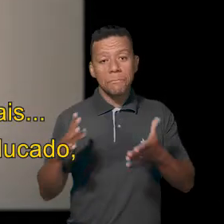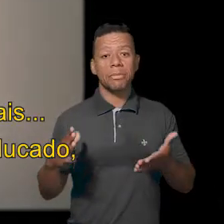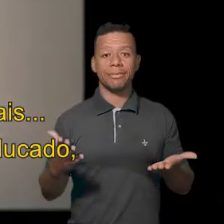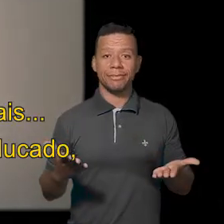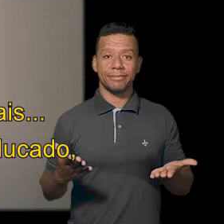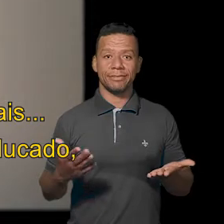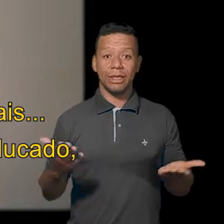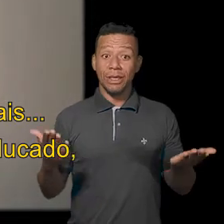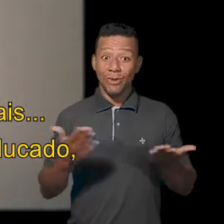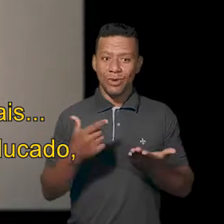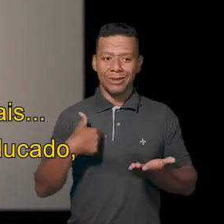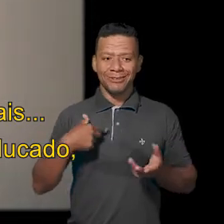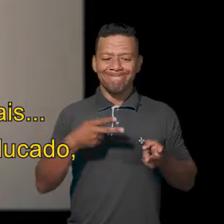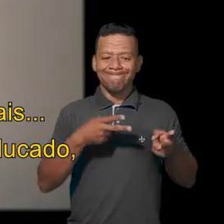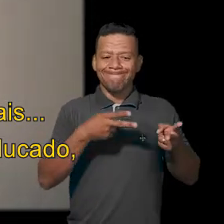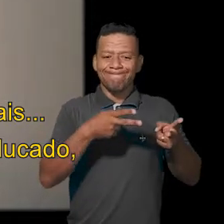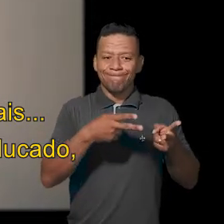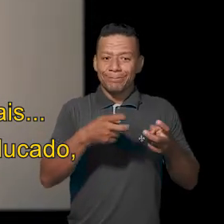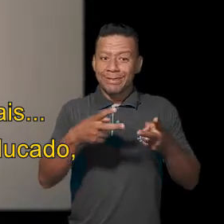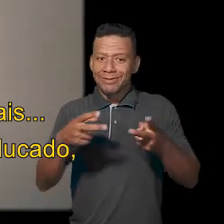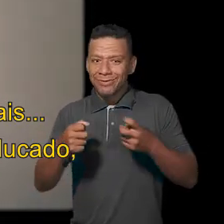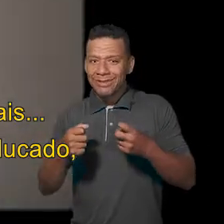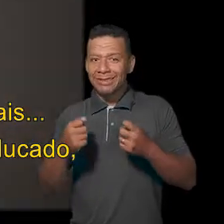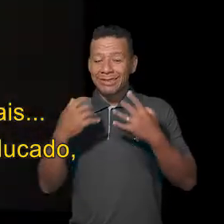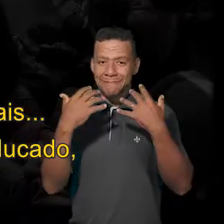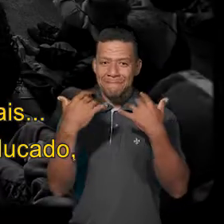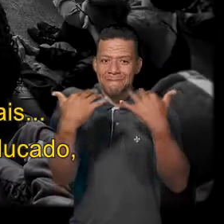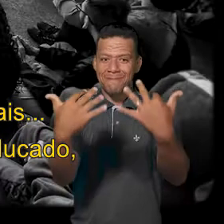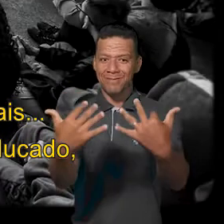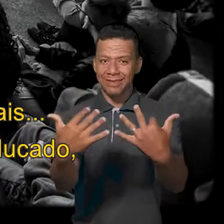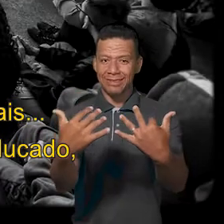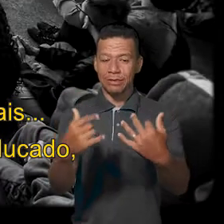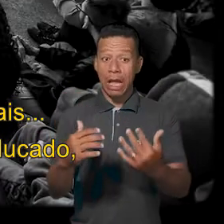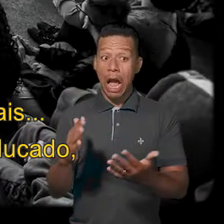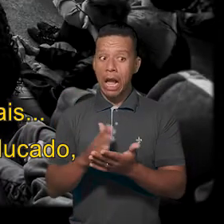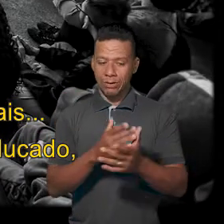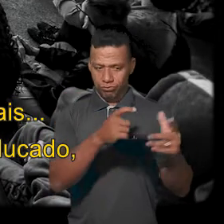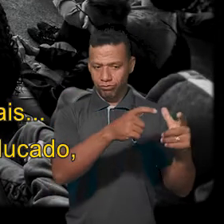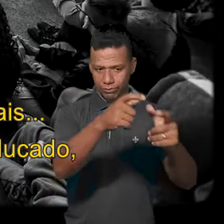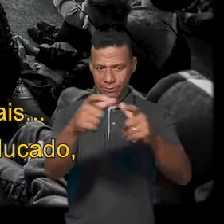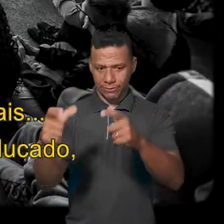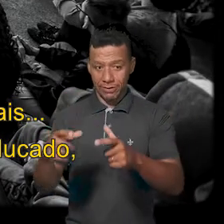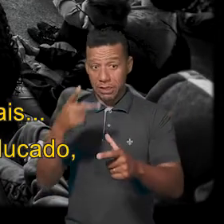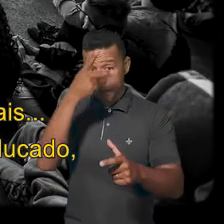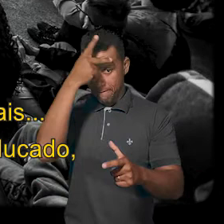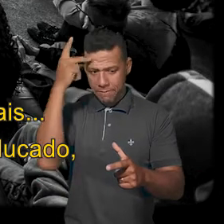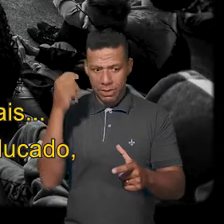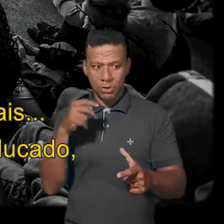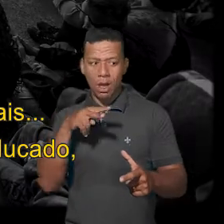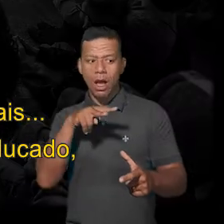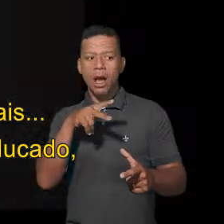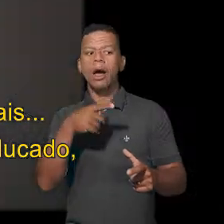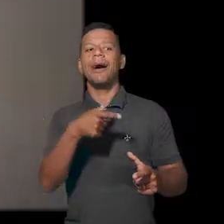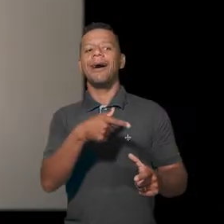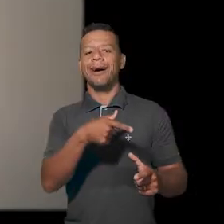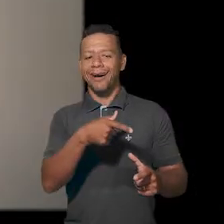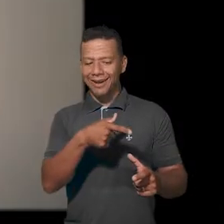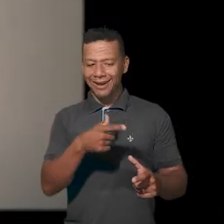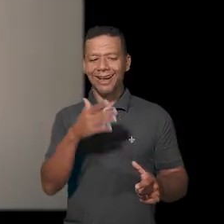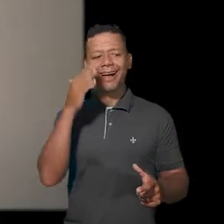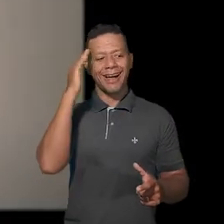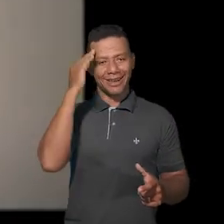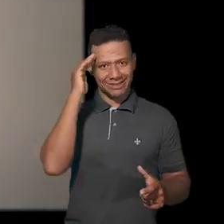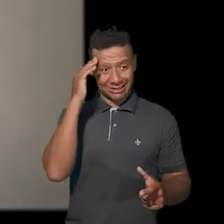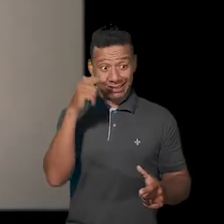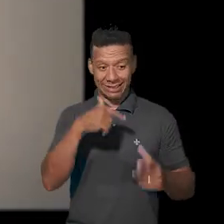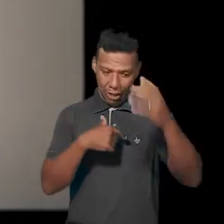eu percebo que a gente tem um público mais... no Rafael Lazzuri, principalmente, já é um público educado, que sabe